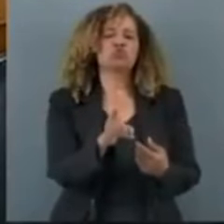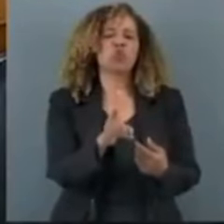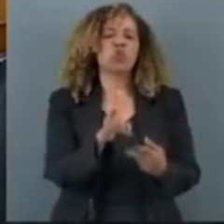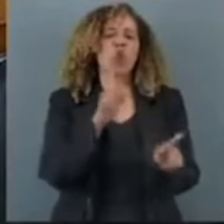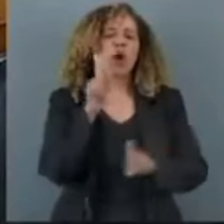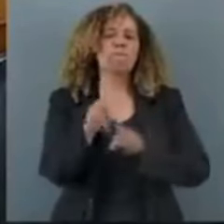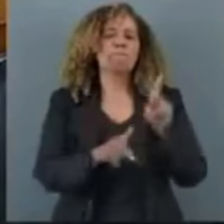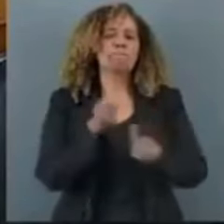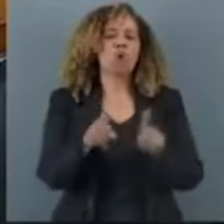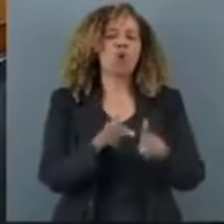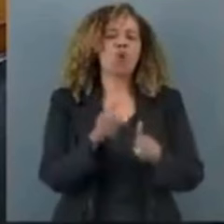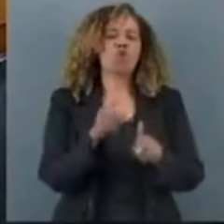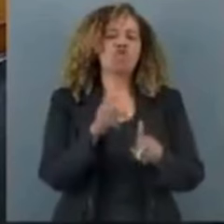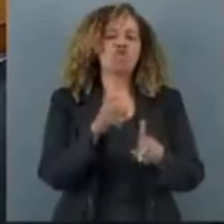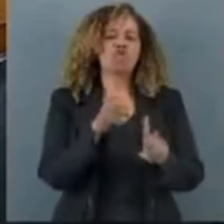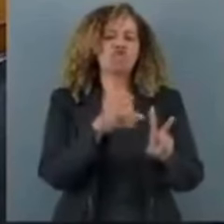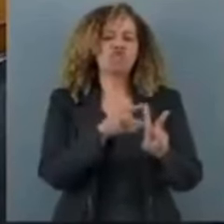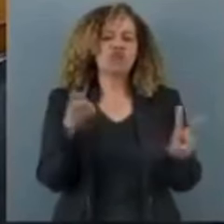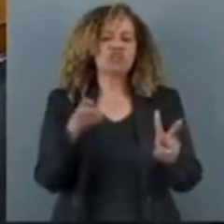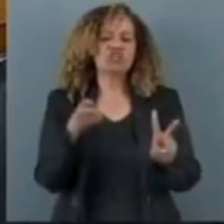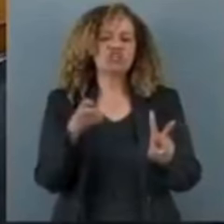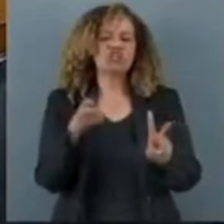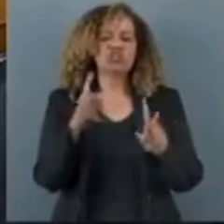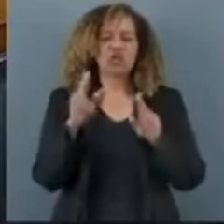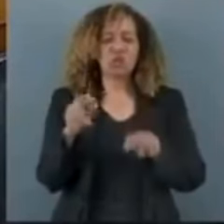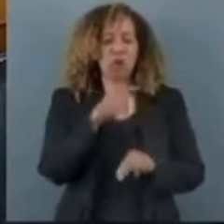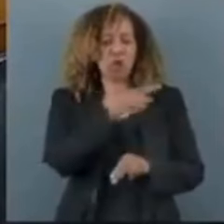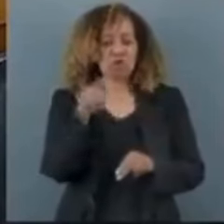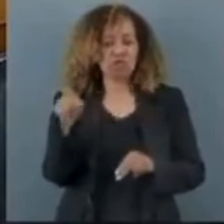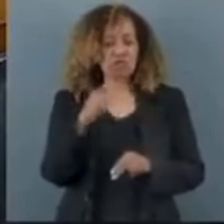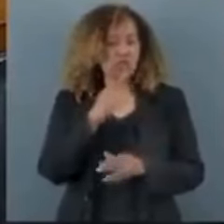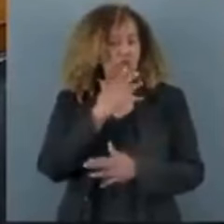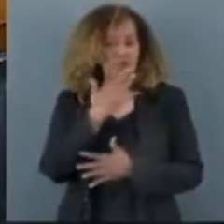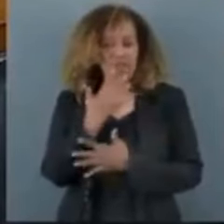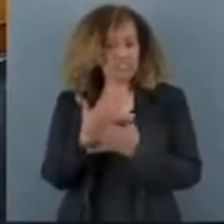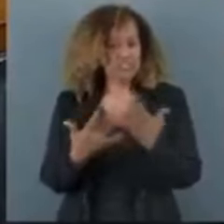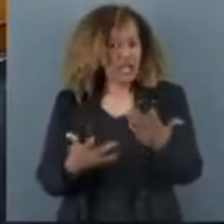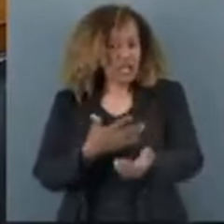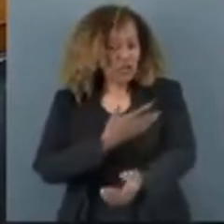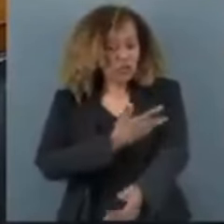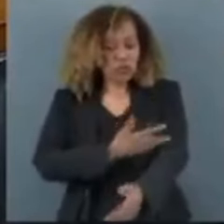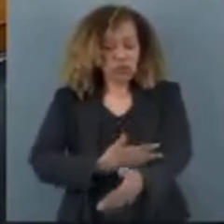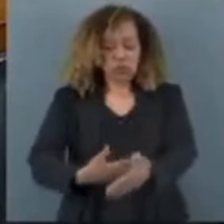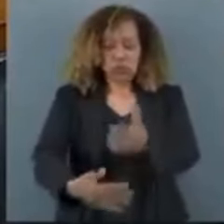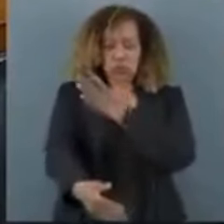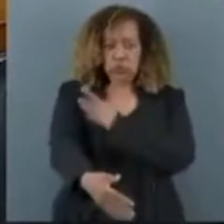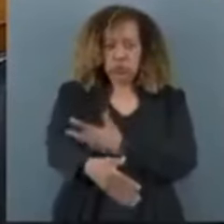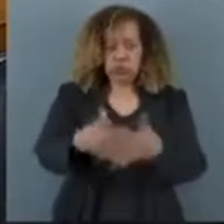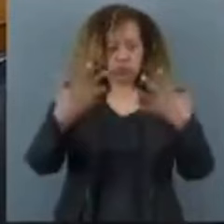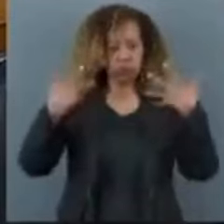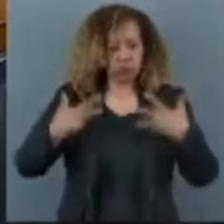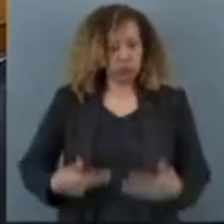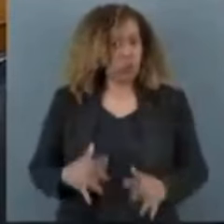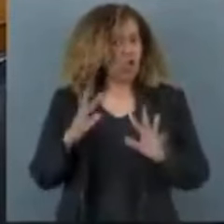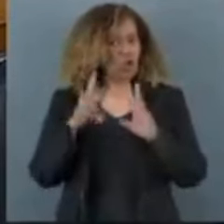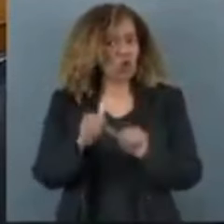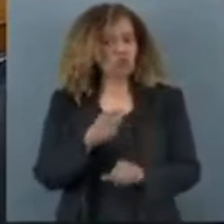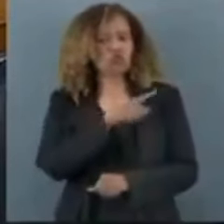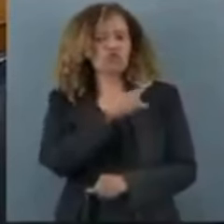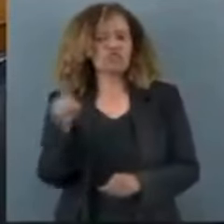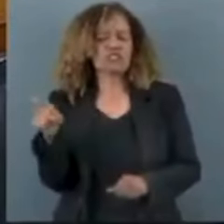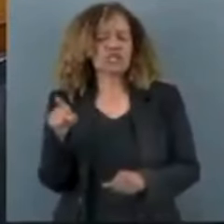indígena. Assim como corre sangue em todos vocês. E nem por isso eu